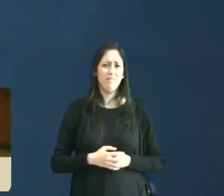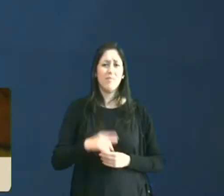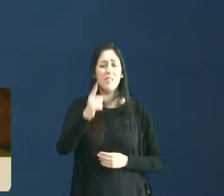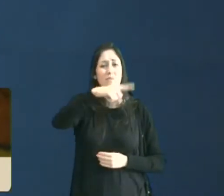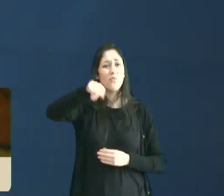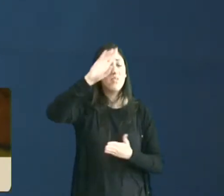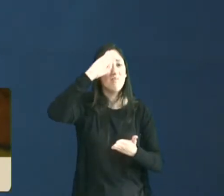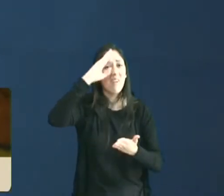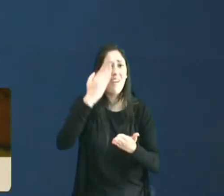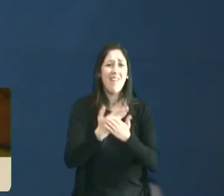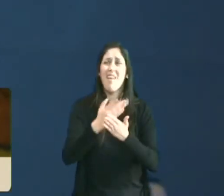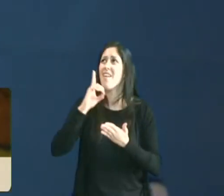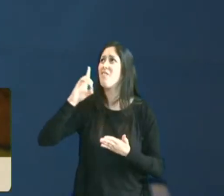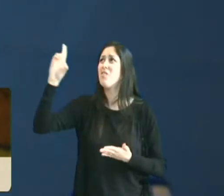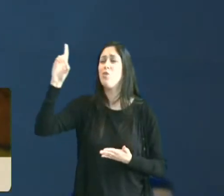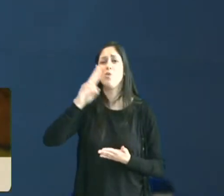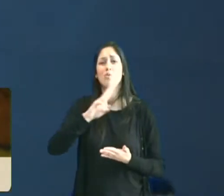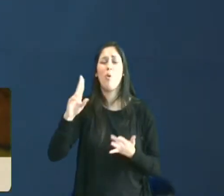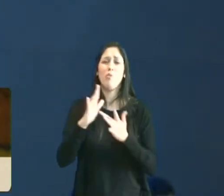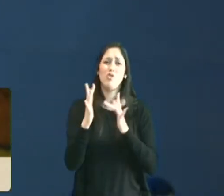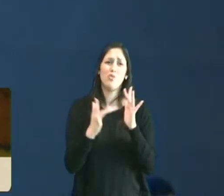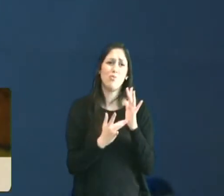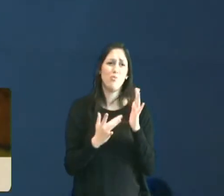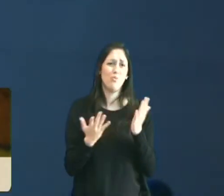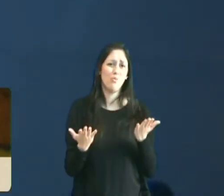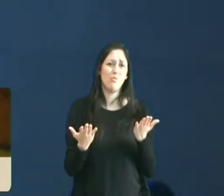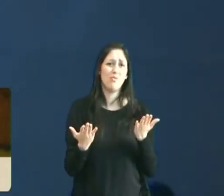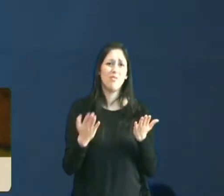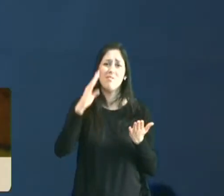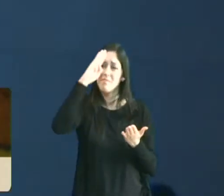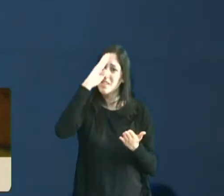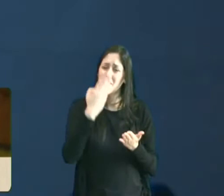Creia, em nome de Jesus, creia.